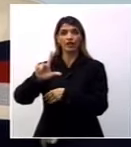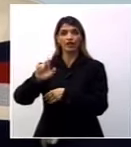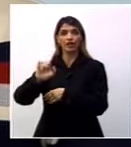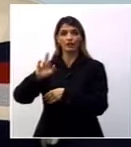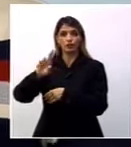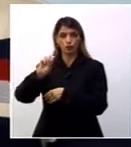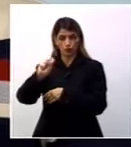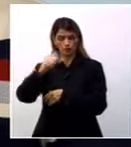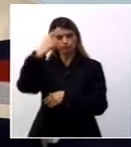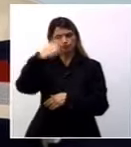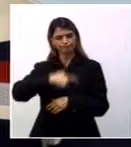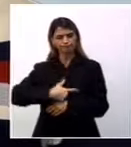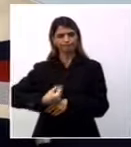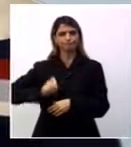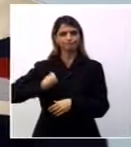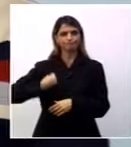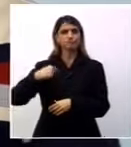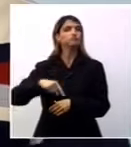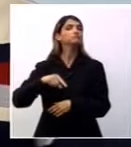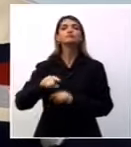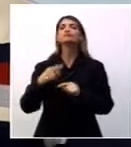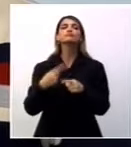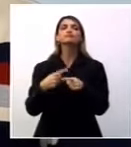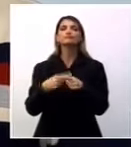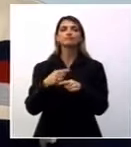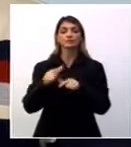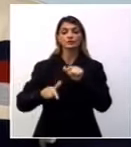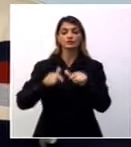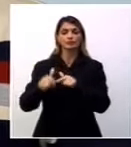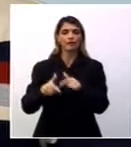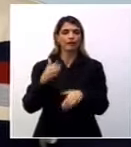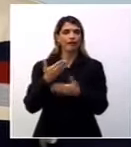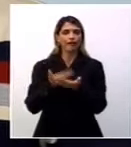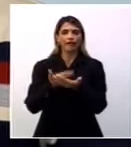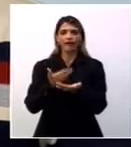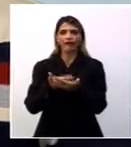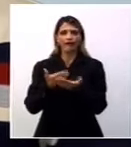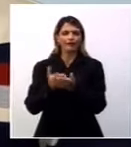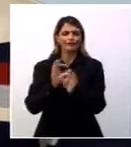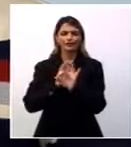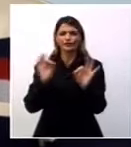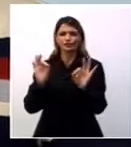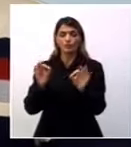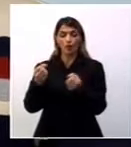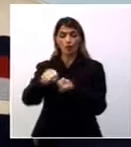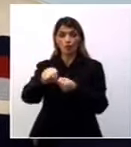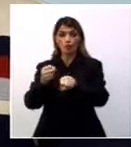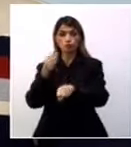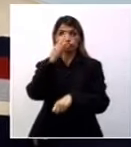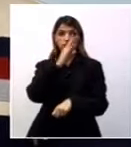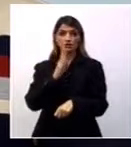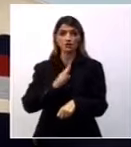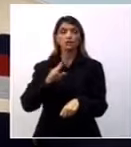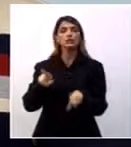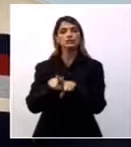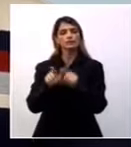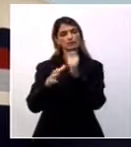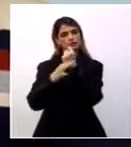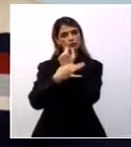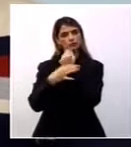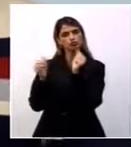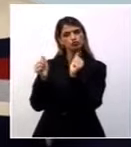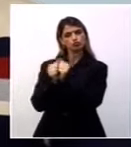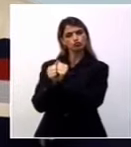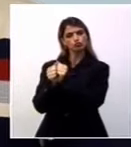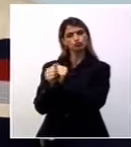estou aqui para trabalhar nessa aula magnífica, que é Lutas Brasileiras e Segurança. Junto comigo está aí